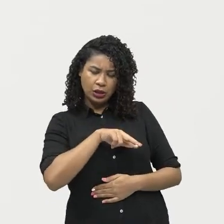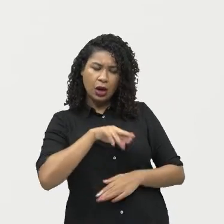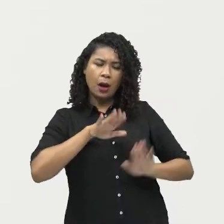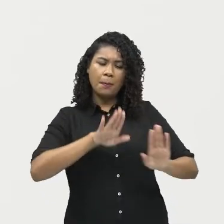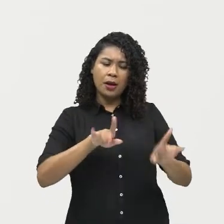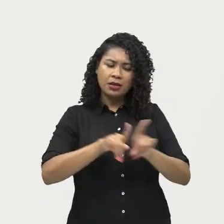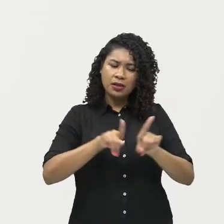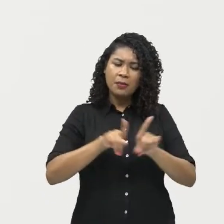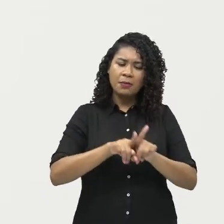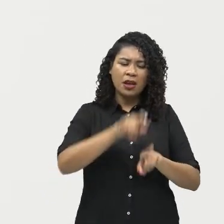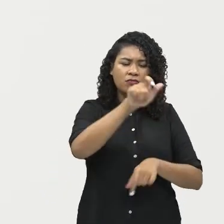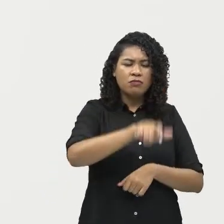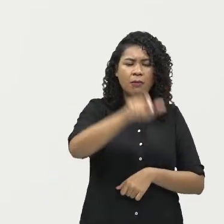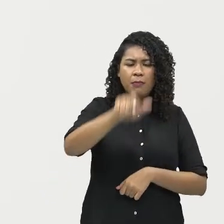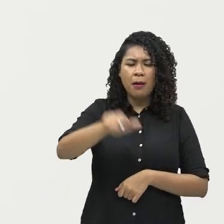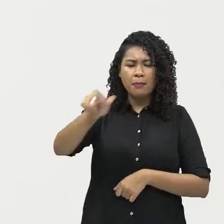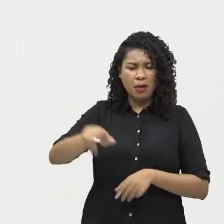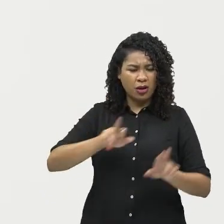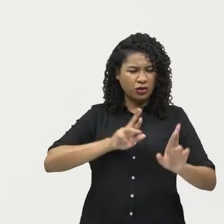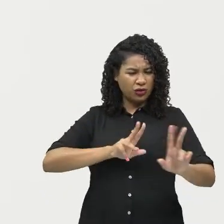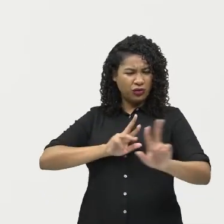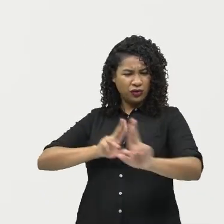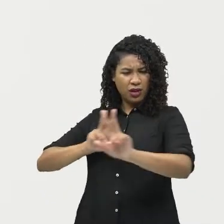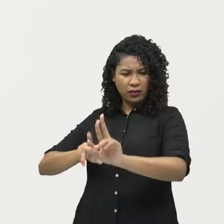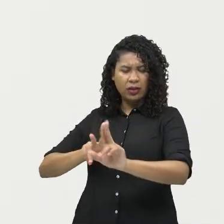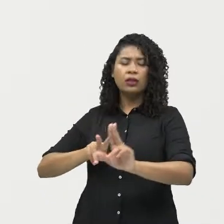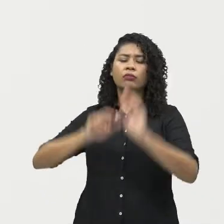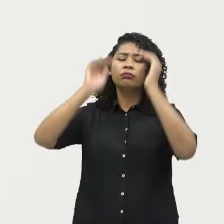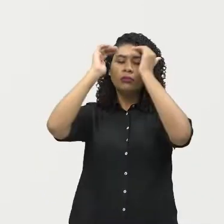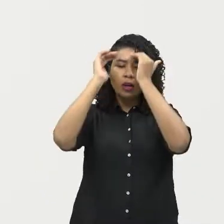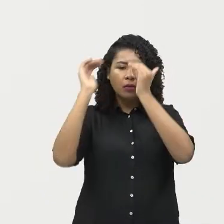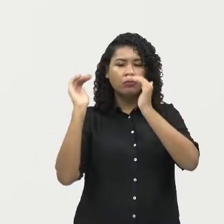ser, acima de tudo, primar pelo respeito à